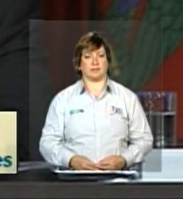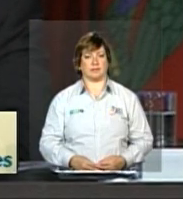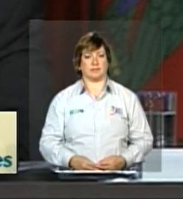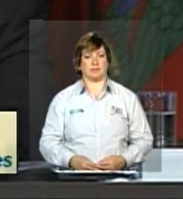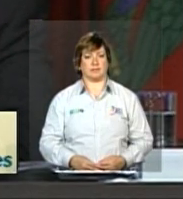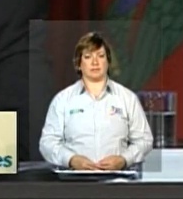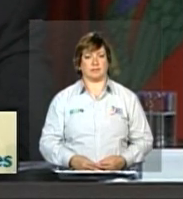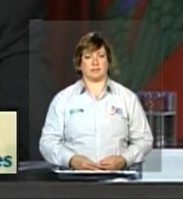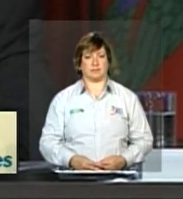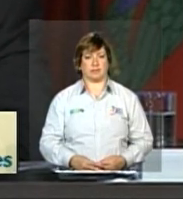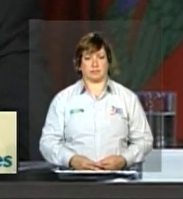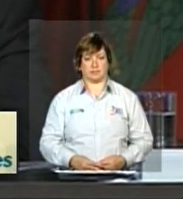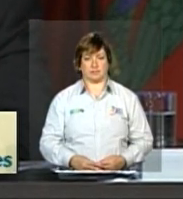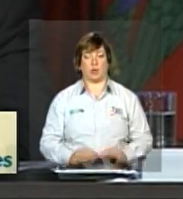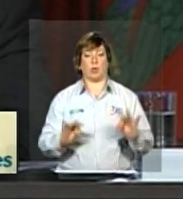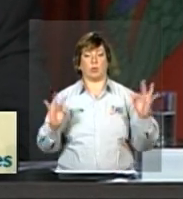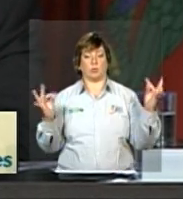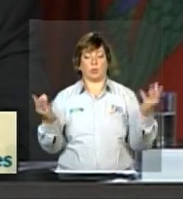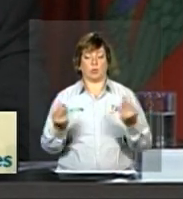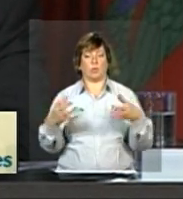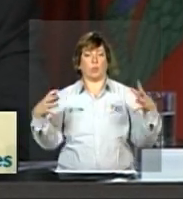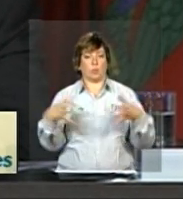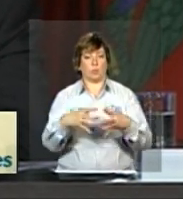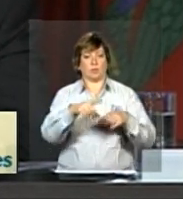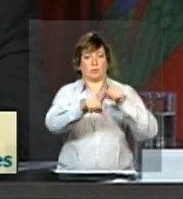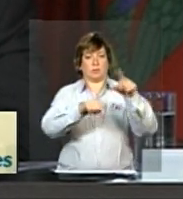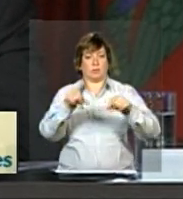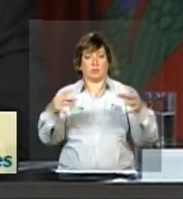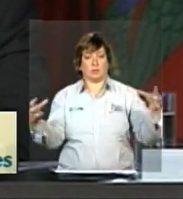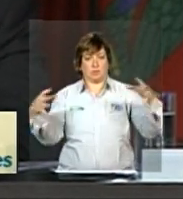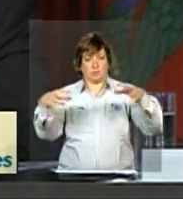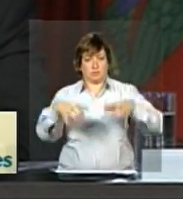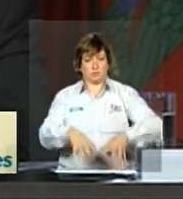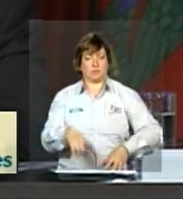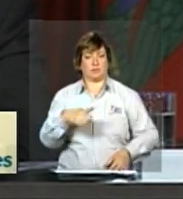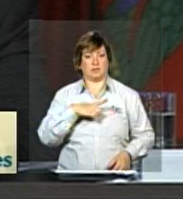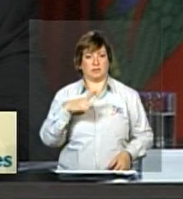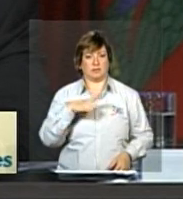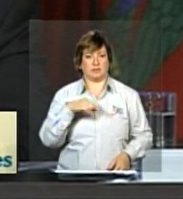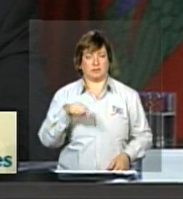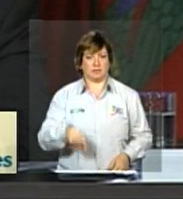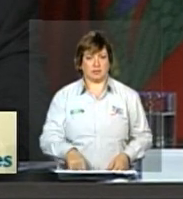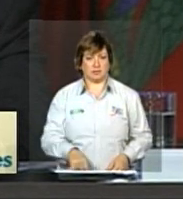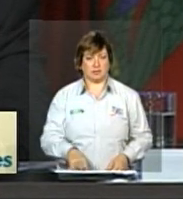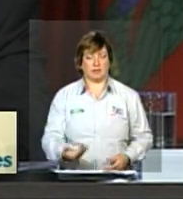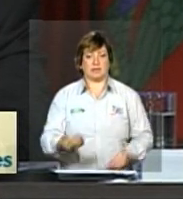Delegations have before them a note by the Secretariat issued as document